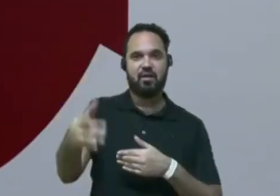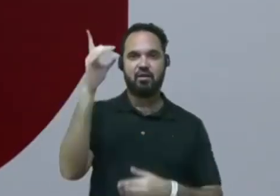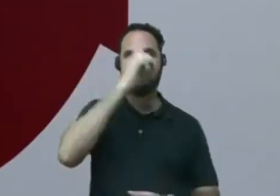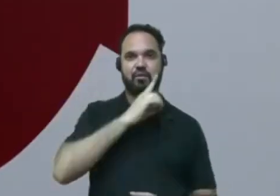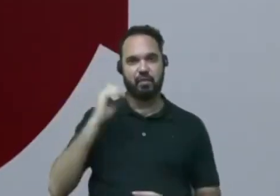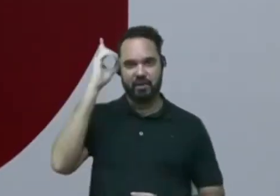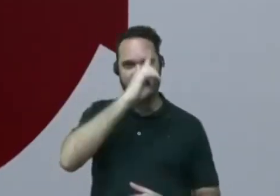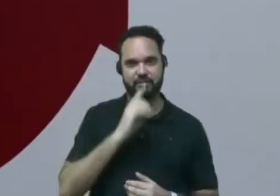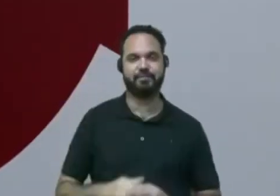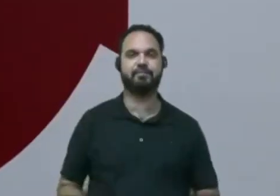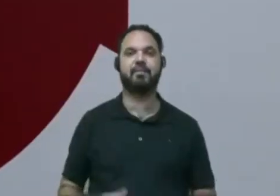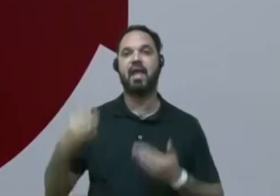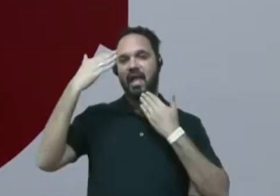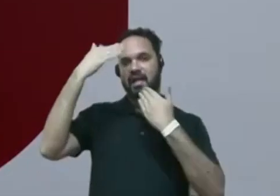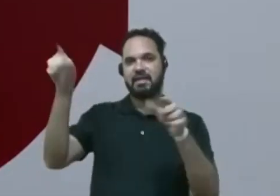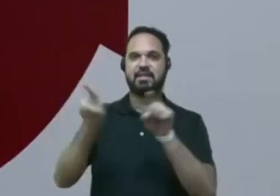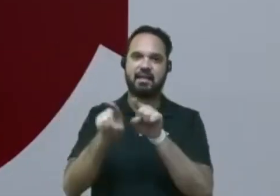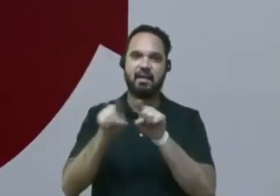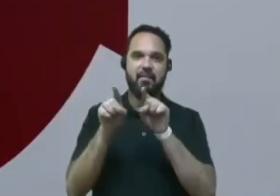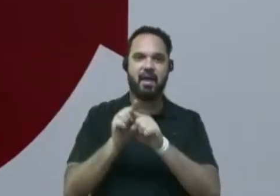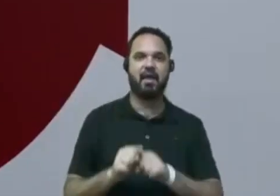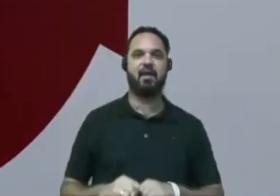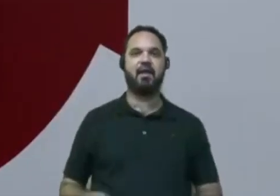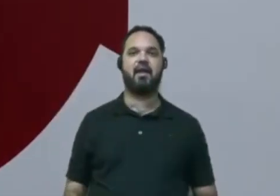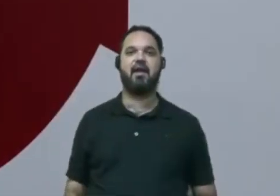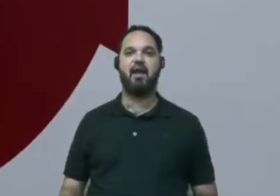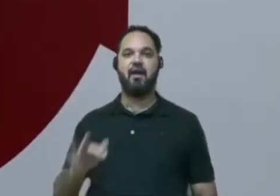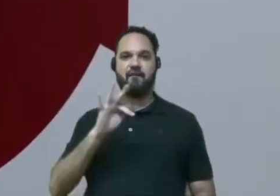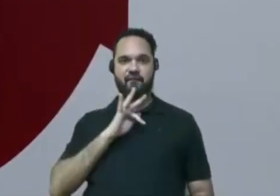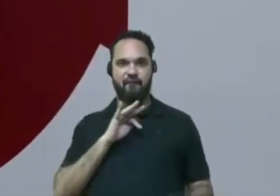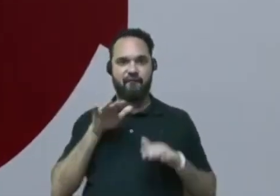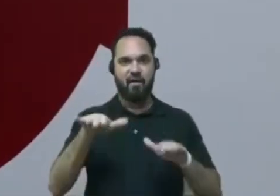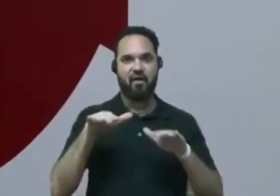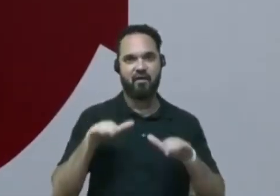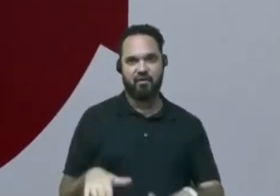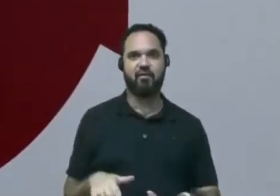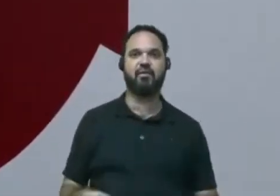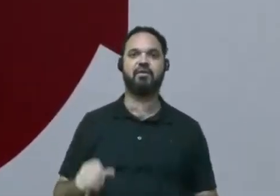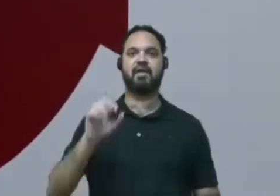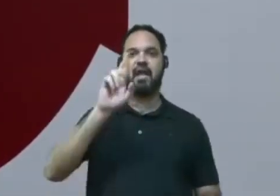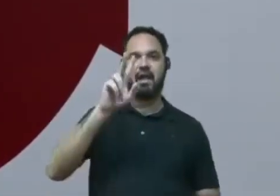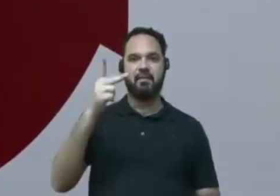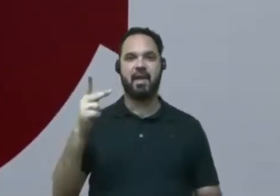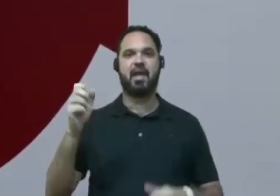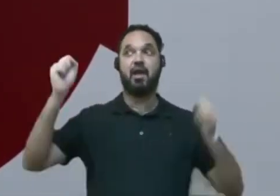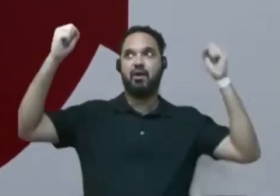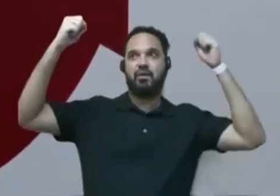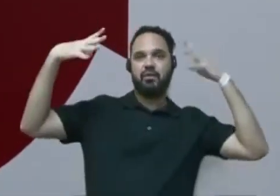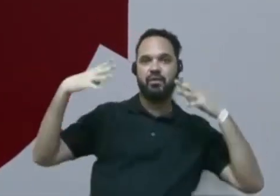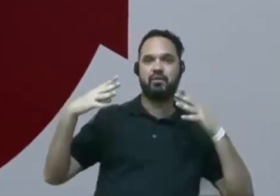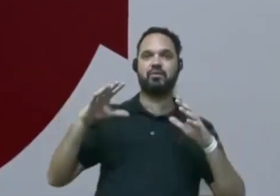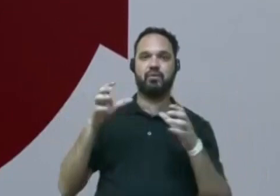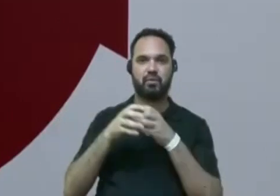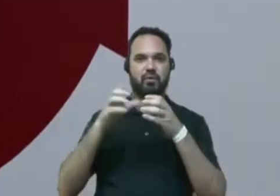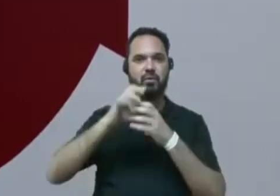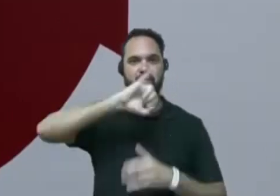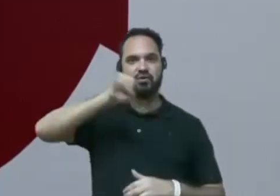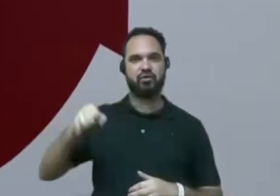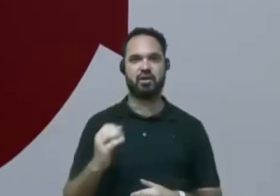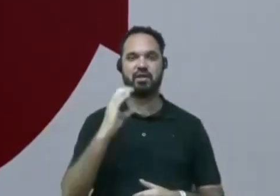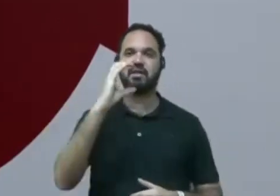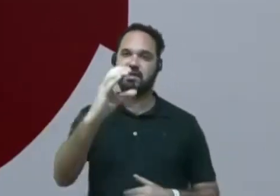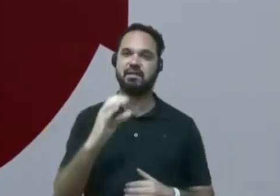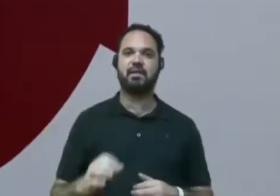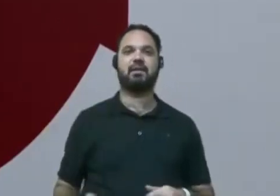domingo eu quero agradecer também a Focus broadcast rpa som e luz a toda equipe do grupo JC também